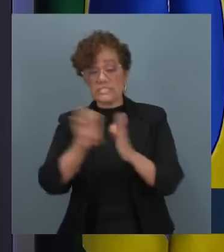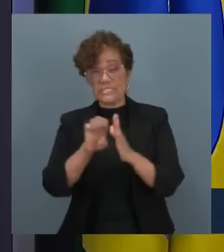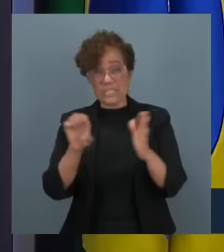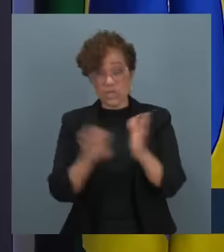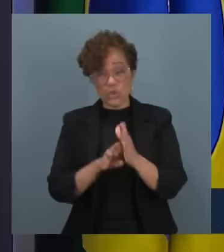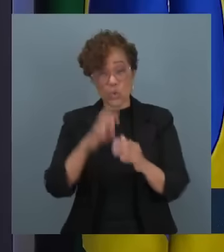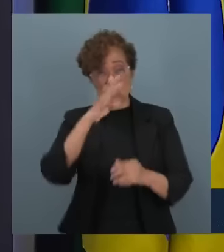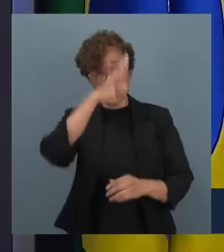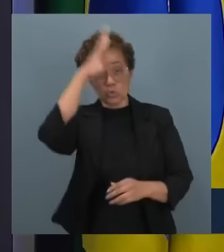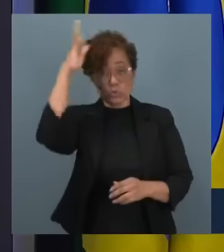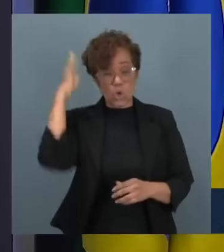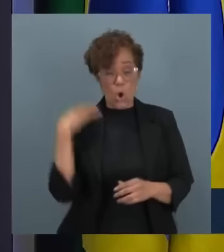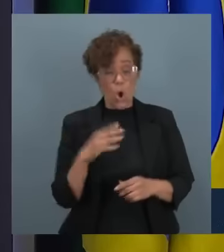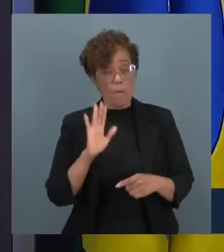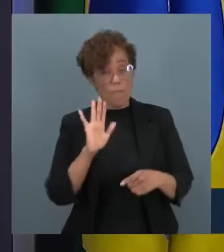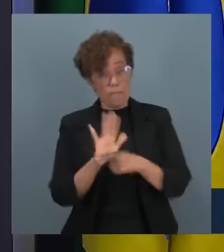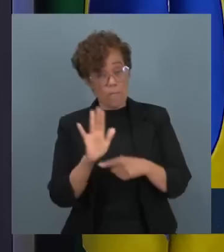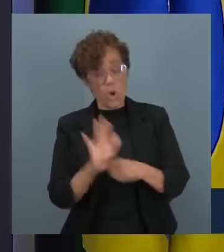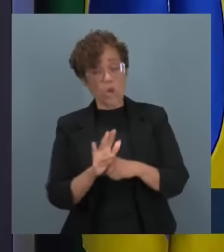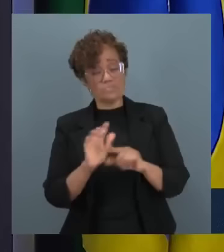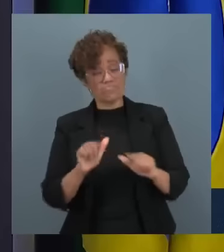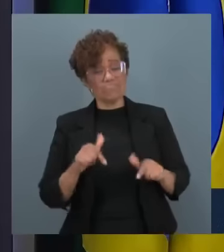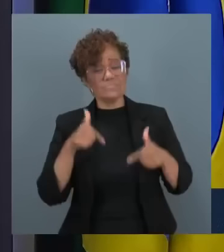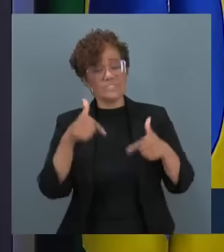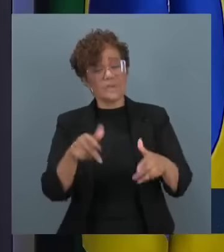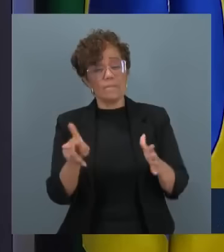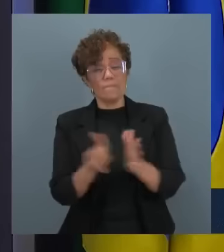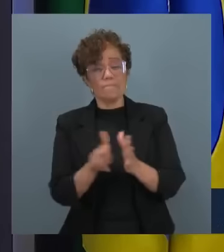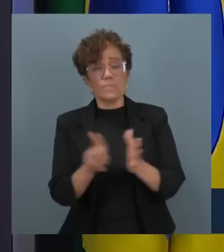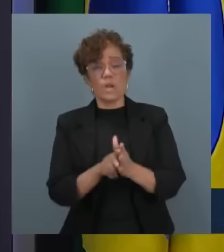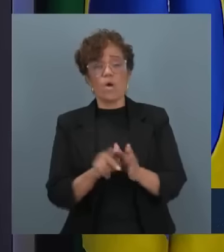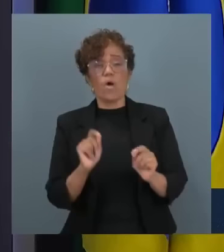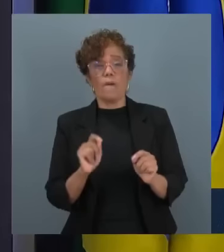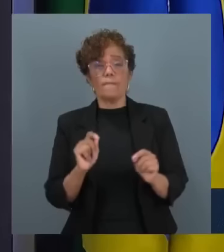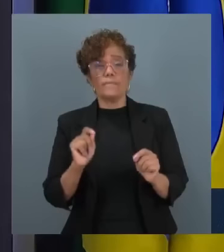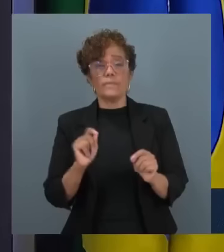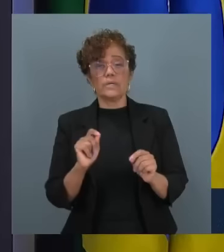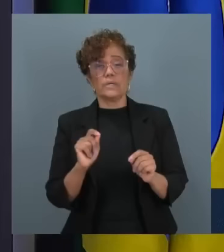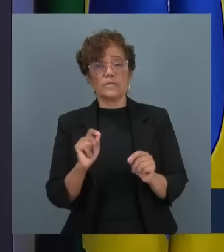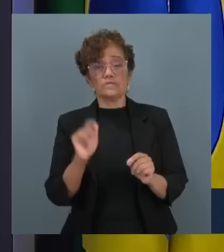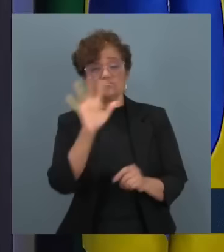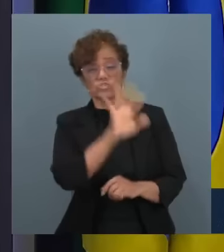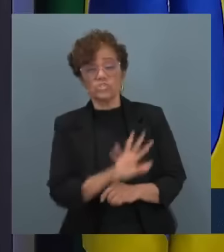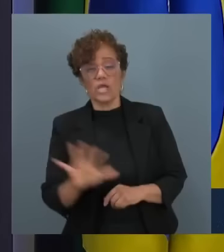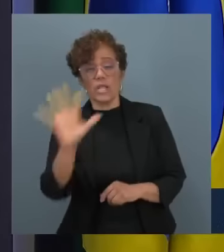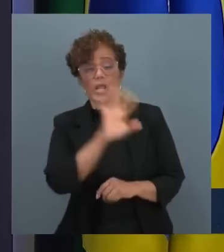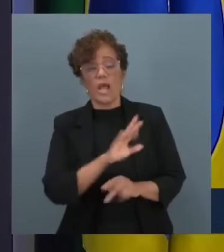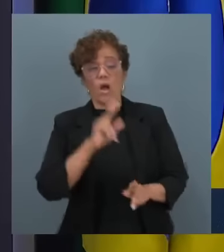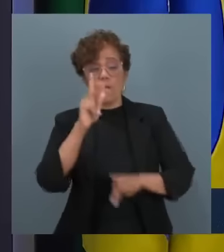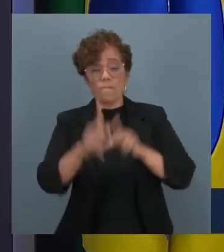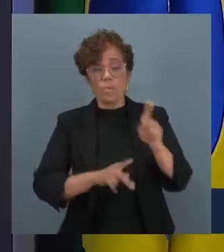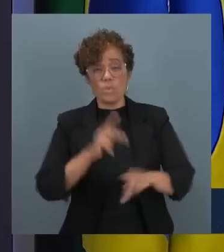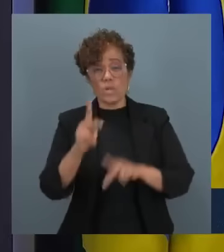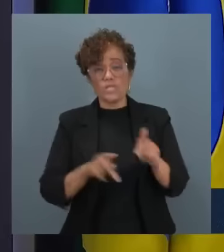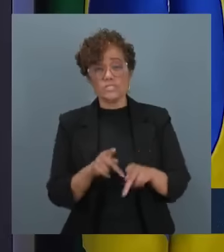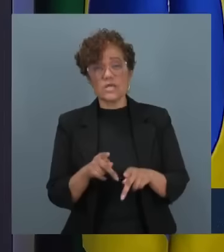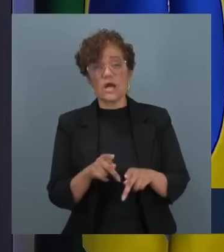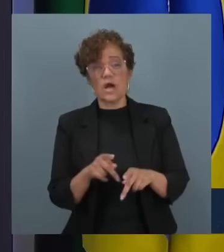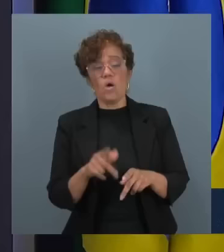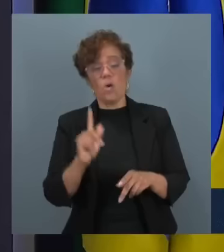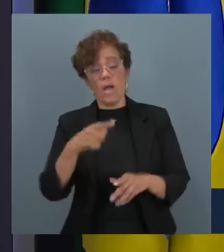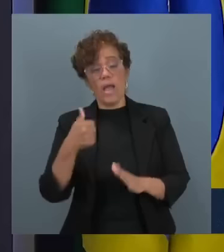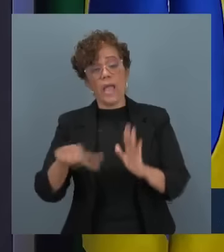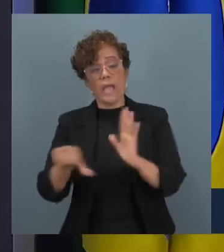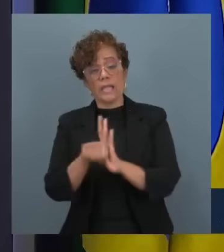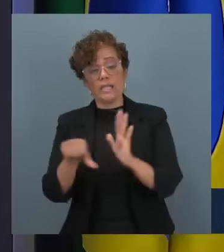Roma define claramente que ações sistemáticas ou generalizadas contra a população civil constituem crimes